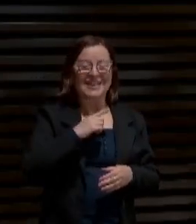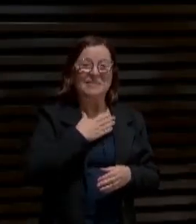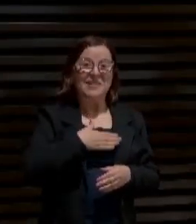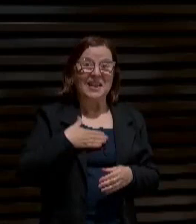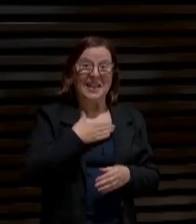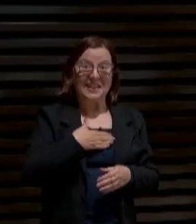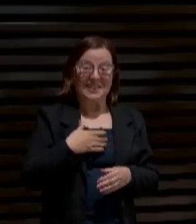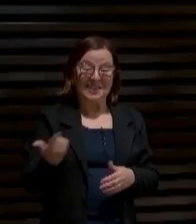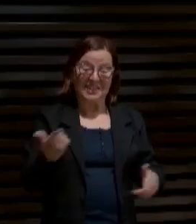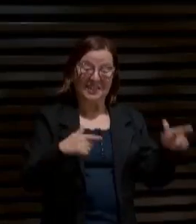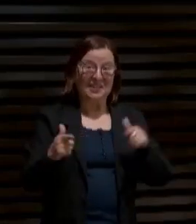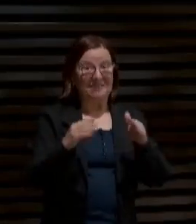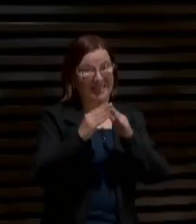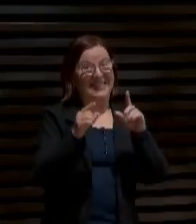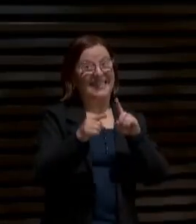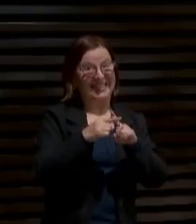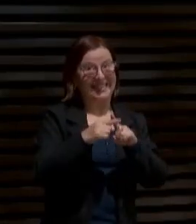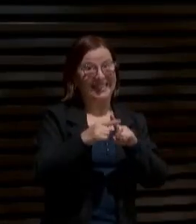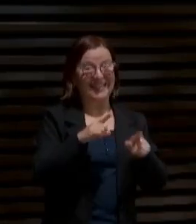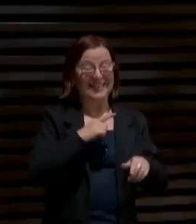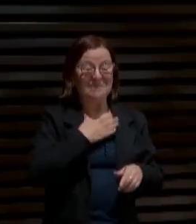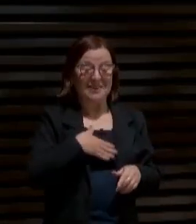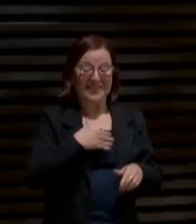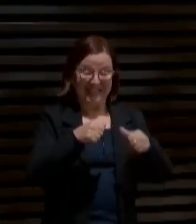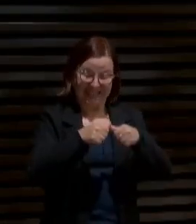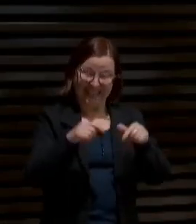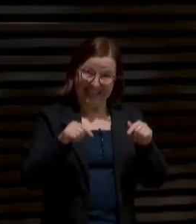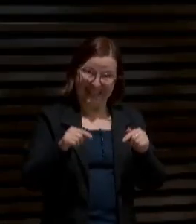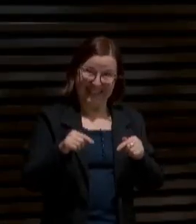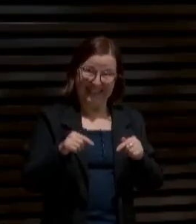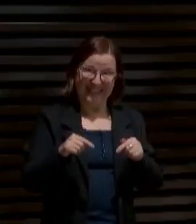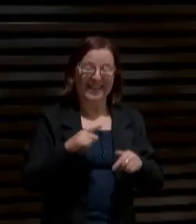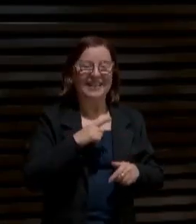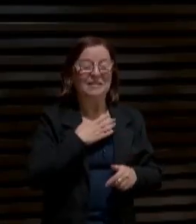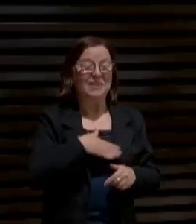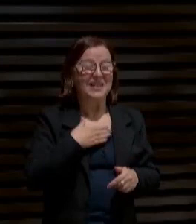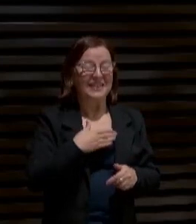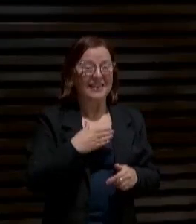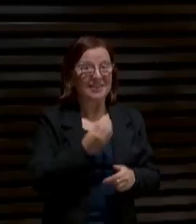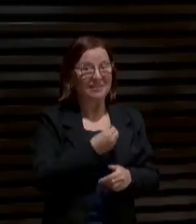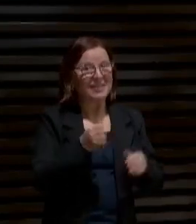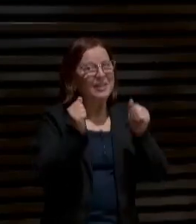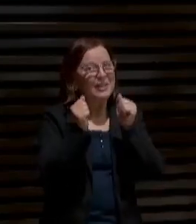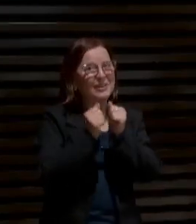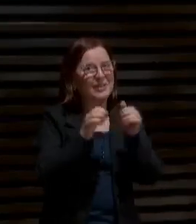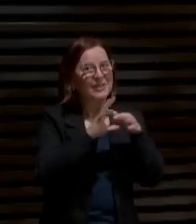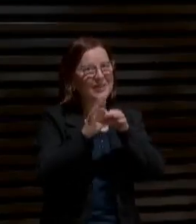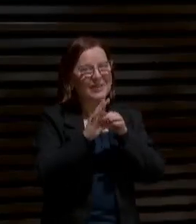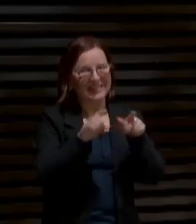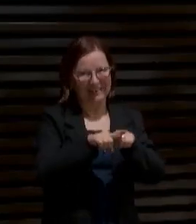de viver a igreja tem que fazer de estar na igreja tem prazer de viver com os irmãos Por que um